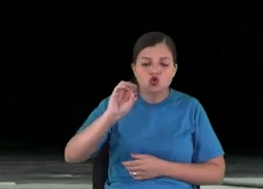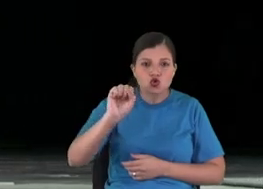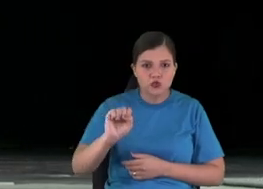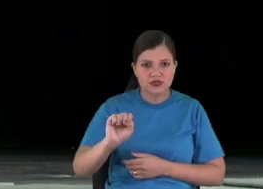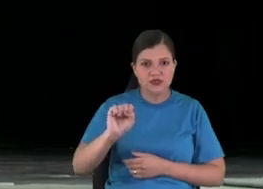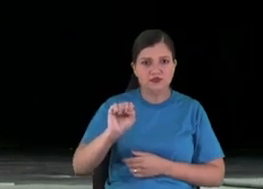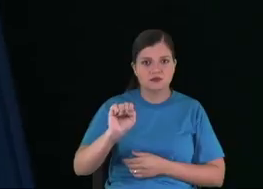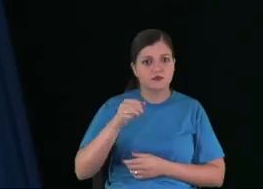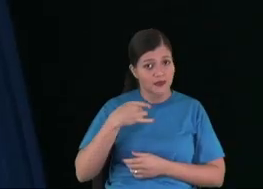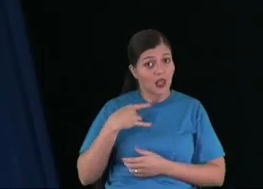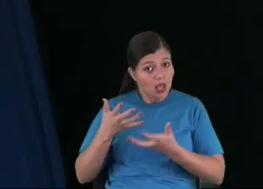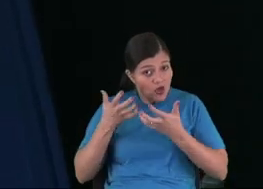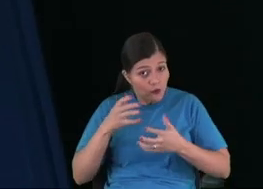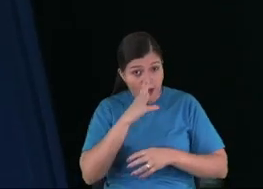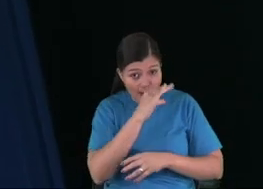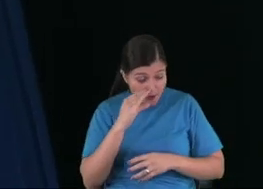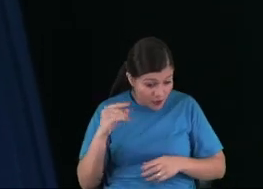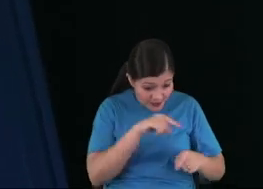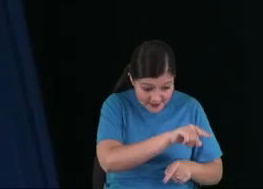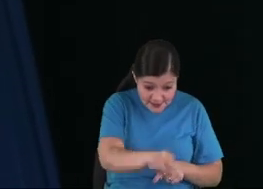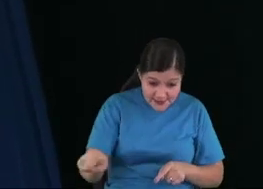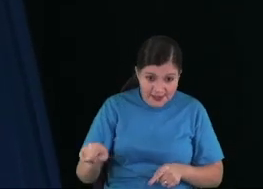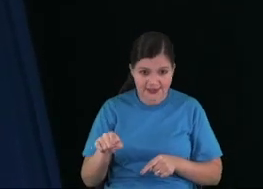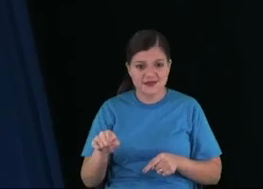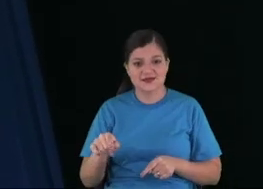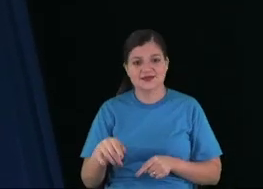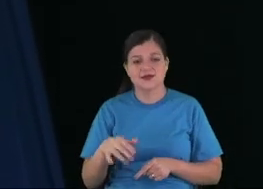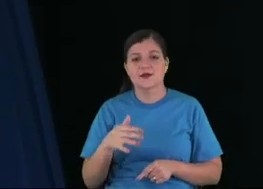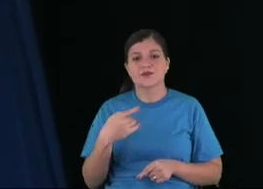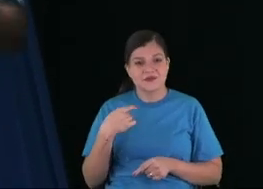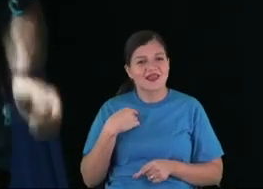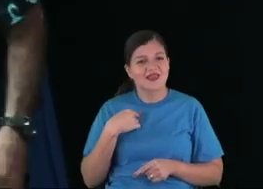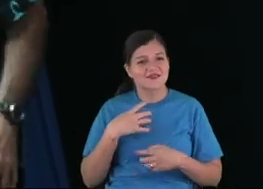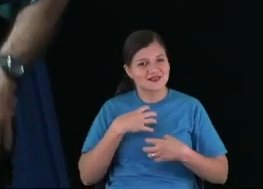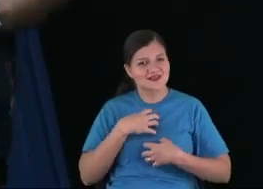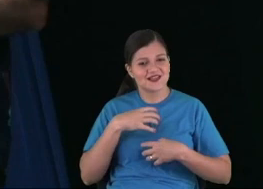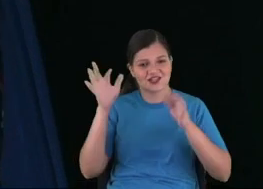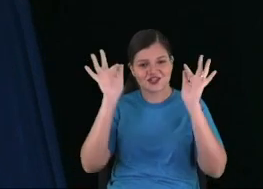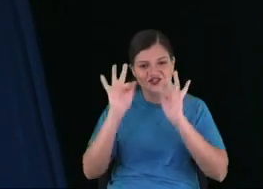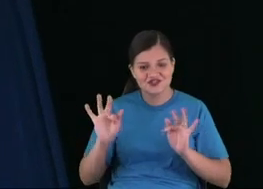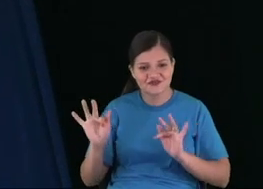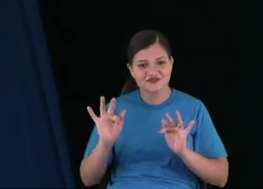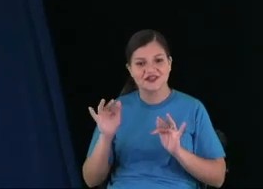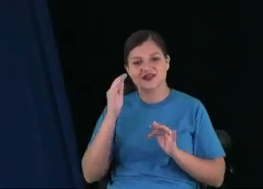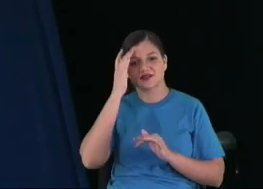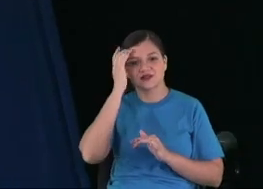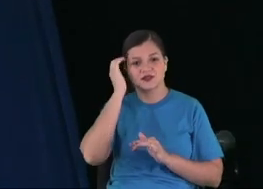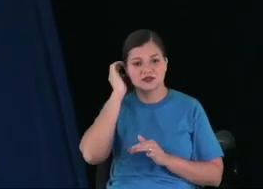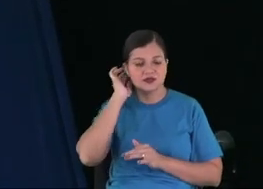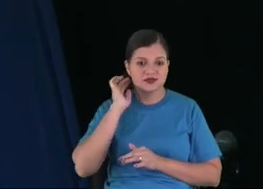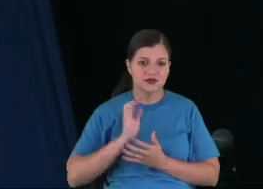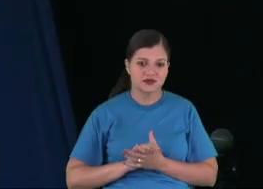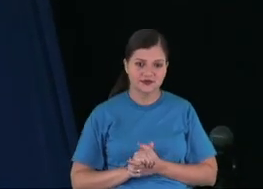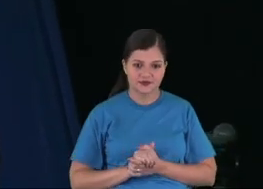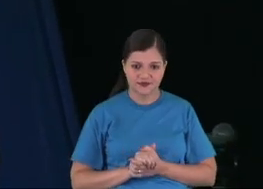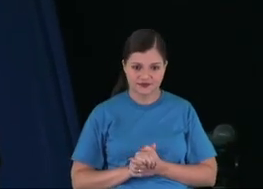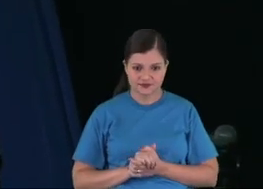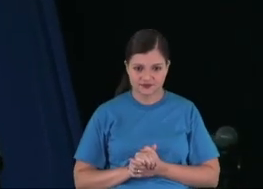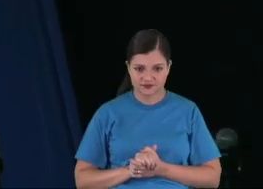Eu quero que as crianças aqui, cara, eu fiquei muito feliz. Deixa eu botar meu, eu estou sem os óculos, eu acho que é você mesmo que está ali. É.